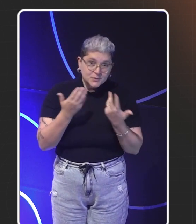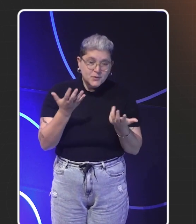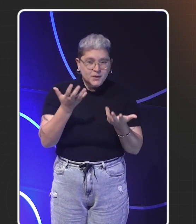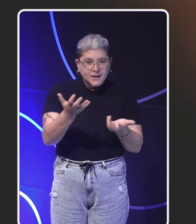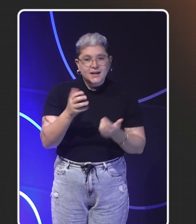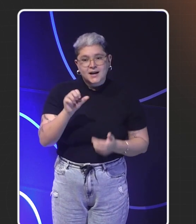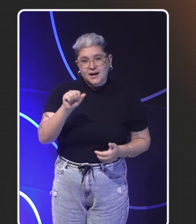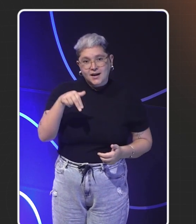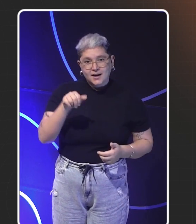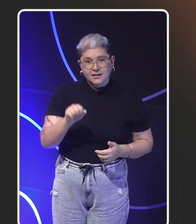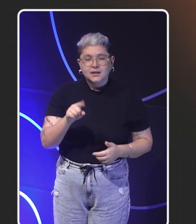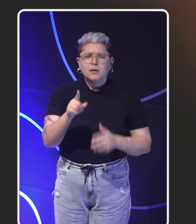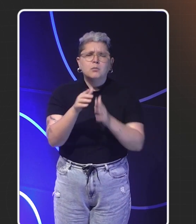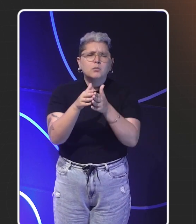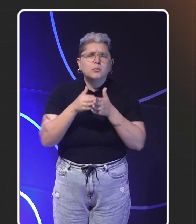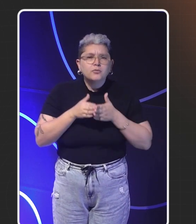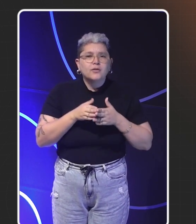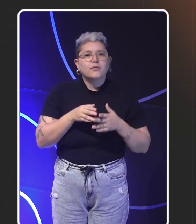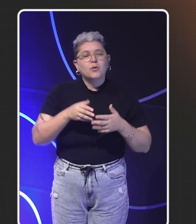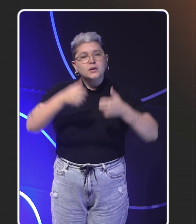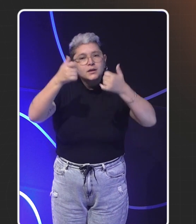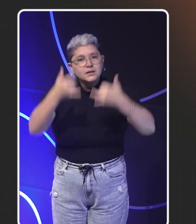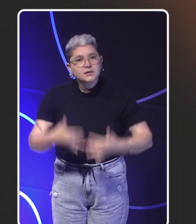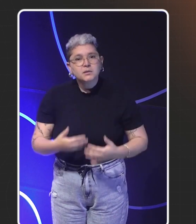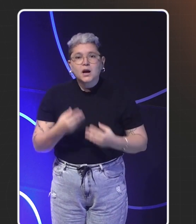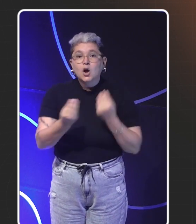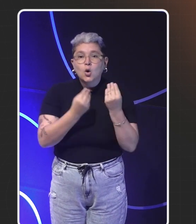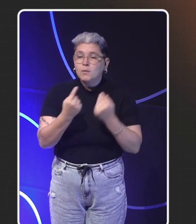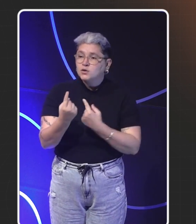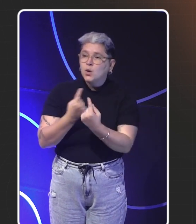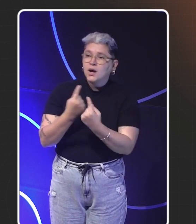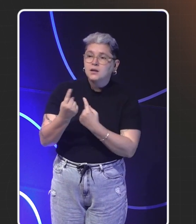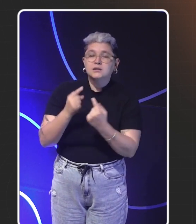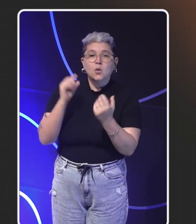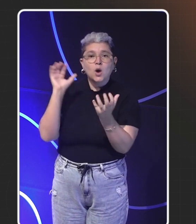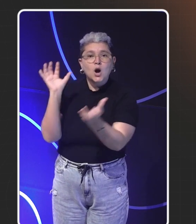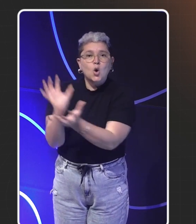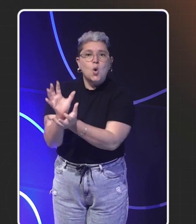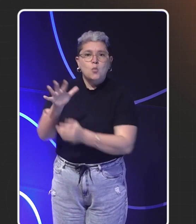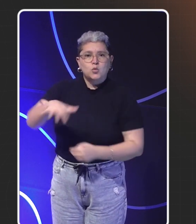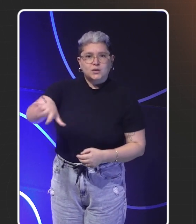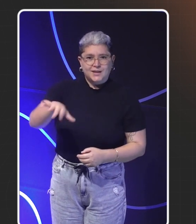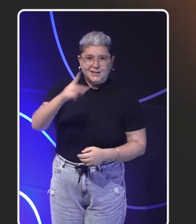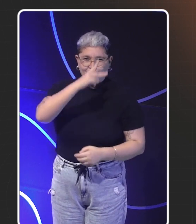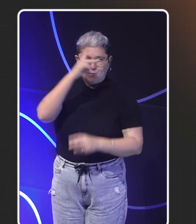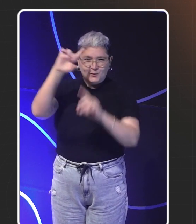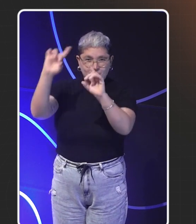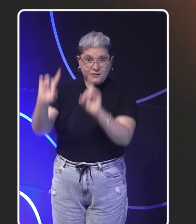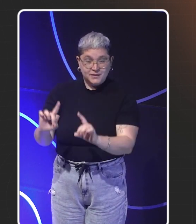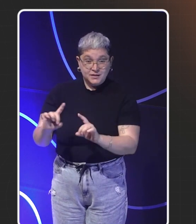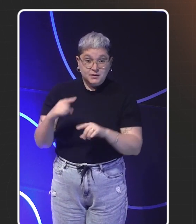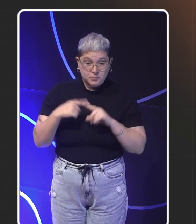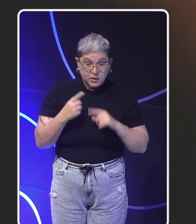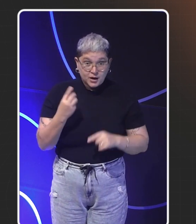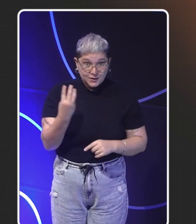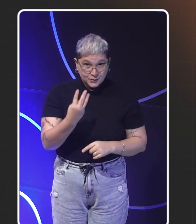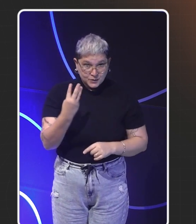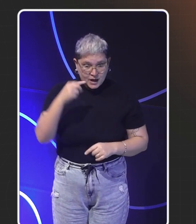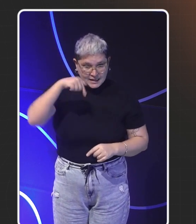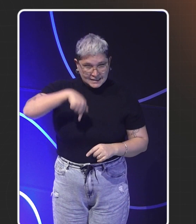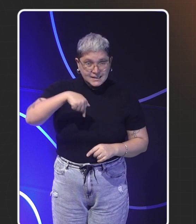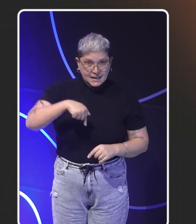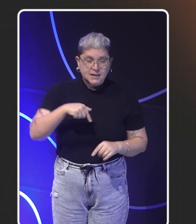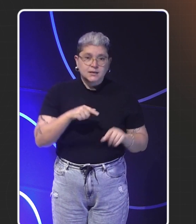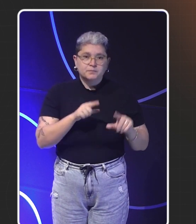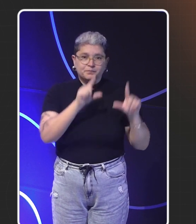papo de como que é essa relação dela com a comunidade, porque eu acho que é importante frisar que as pessoas que estão aqui nesse painel, os três, eles